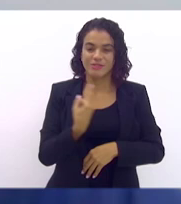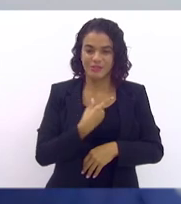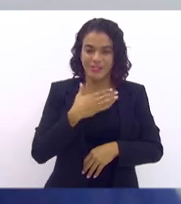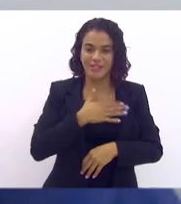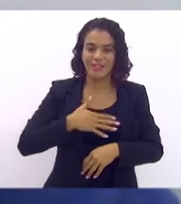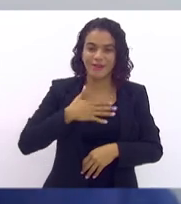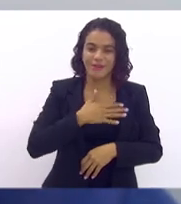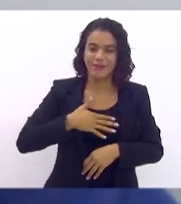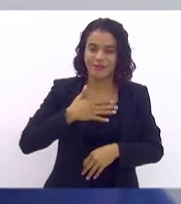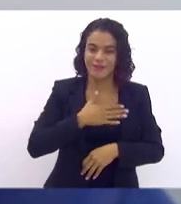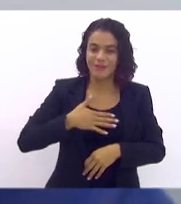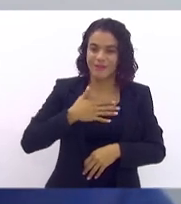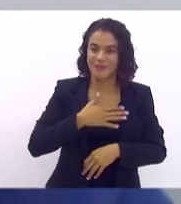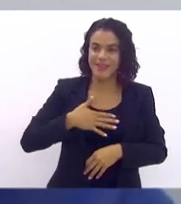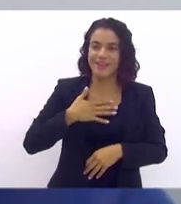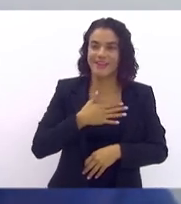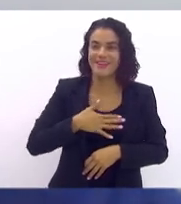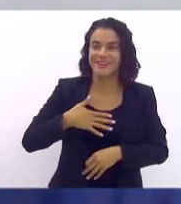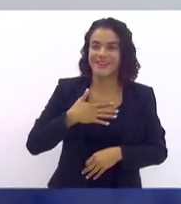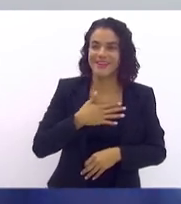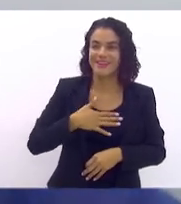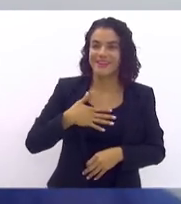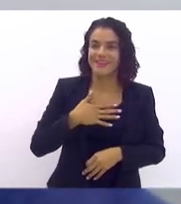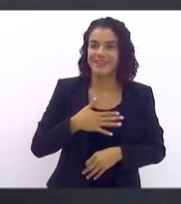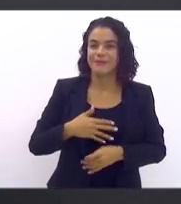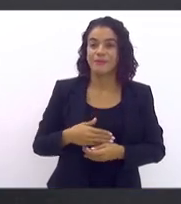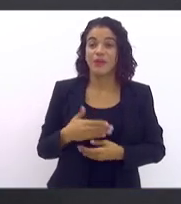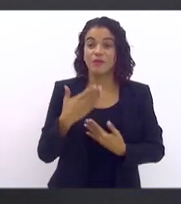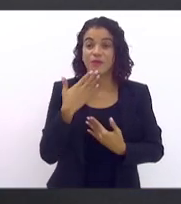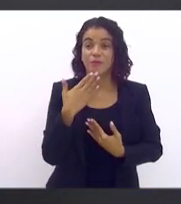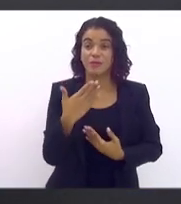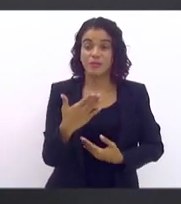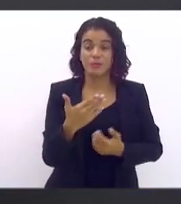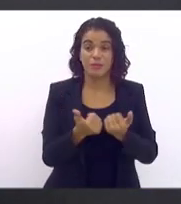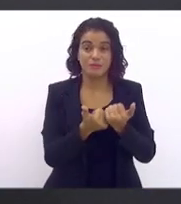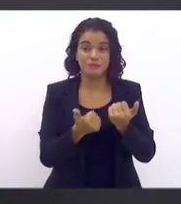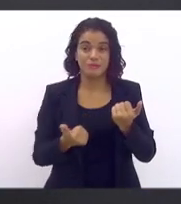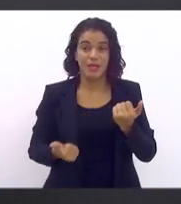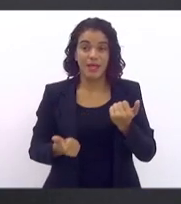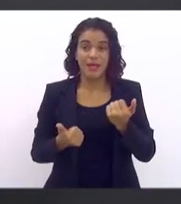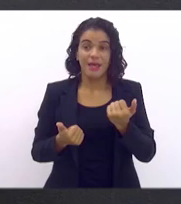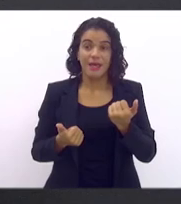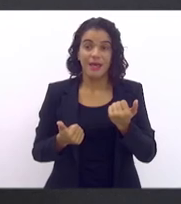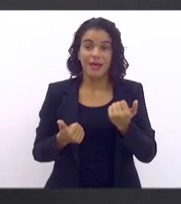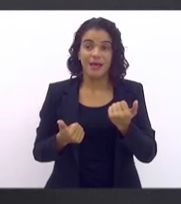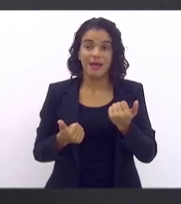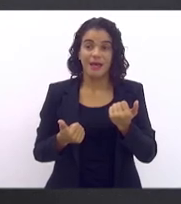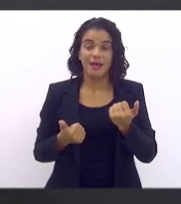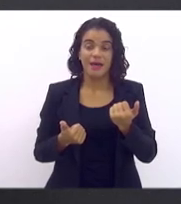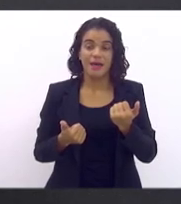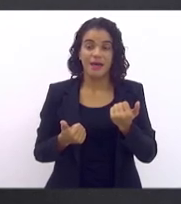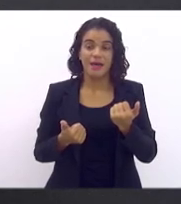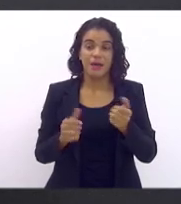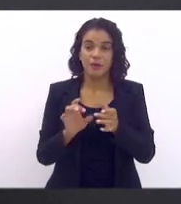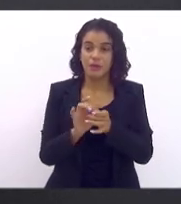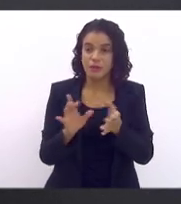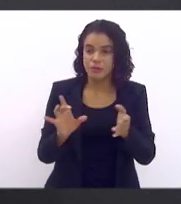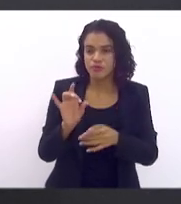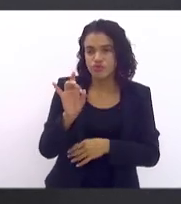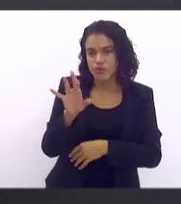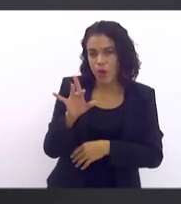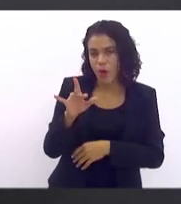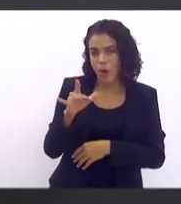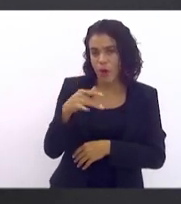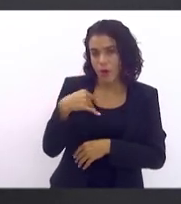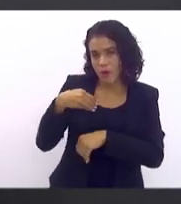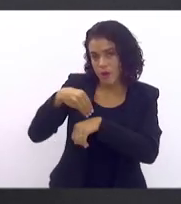essa oportunidade. Muito obrigada. Eu vou pedir para a nossa assessoria, com a autorização de vocês, não só passar o